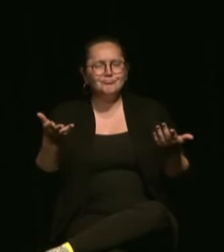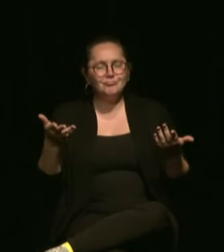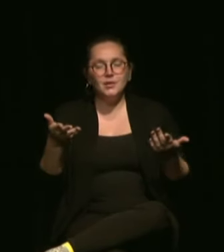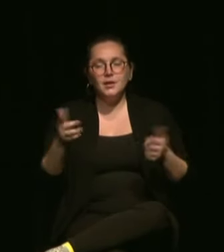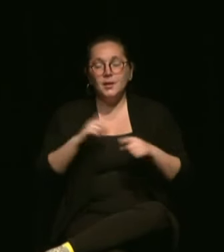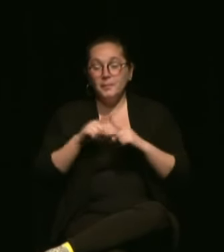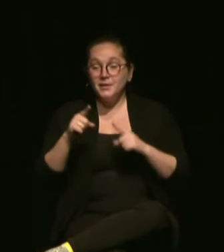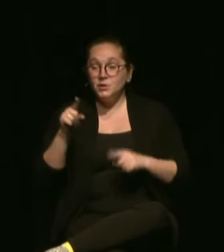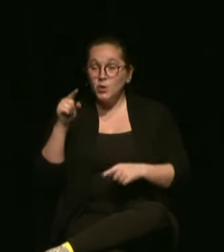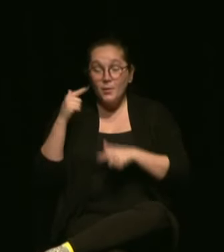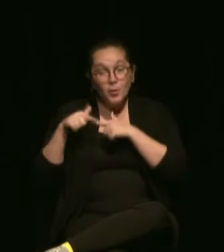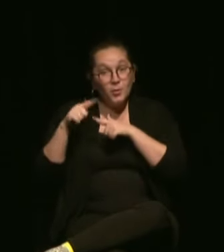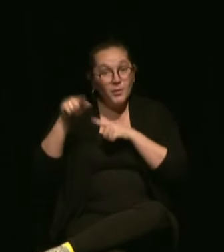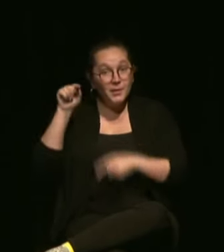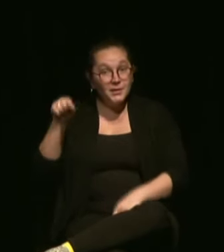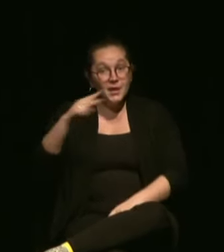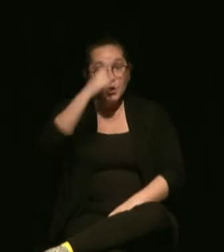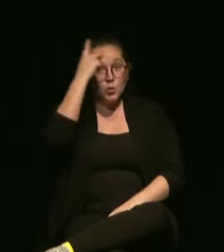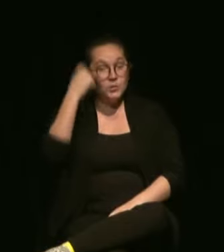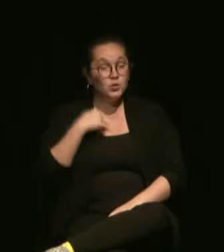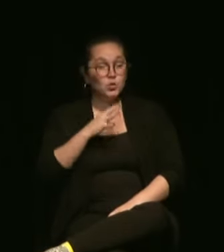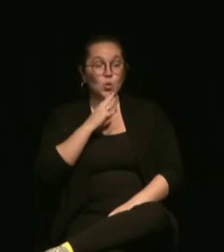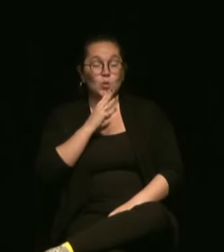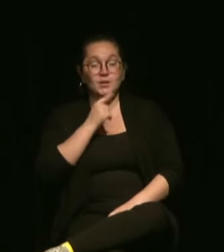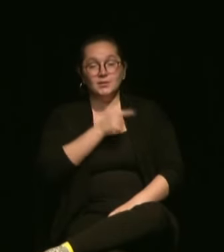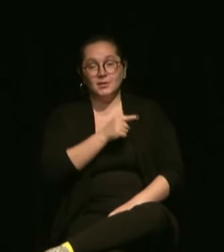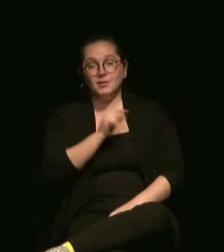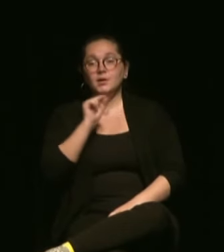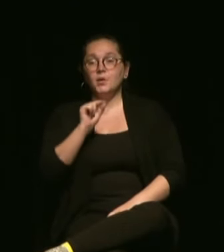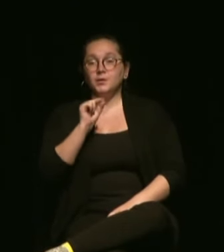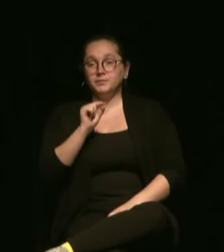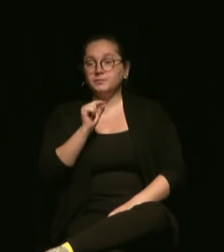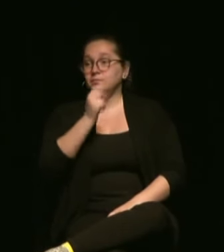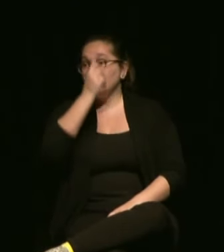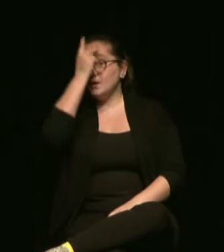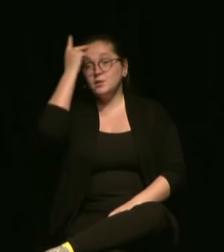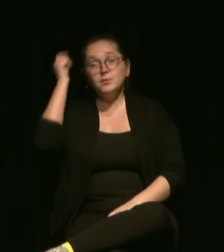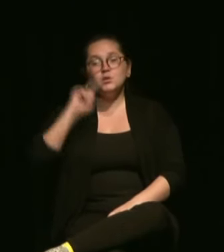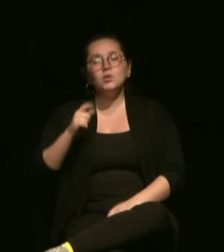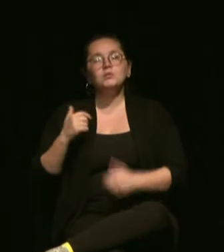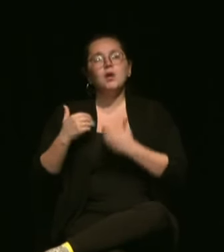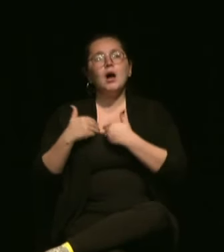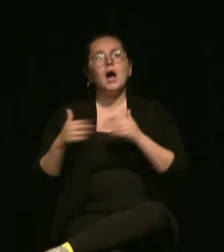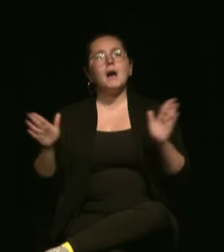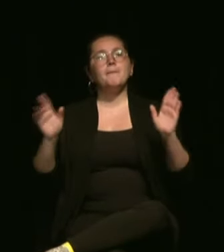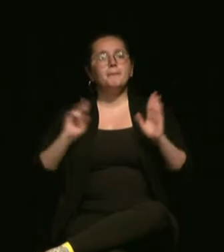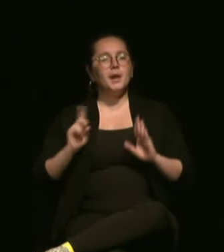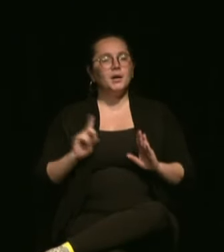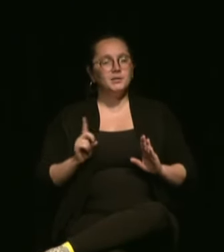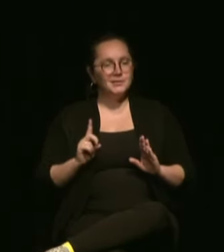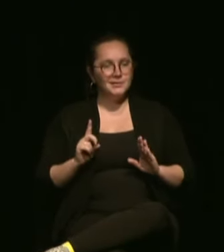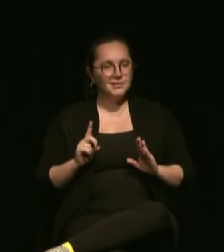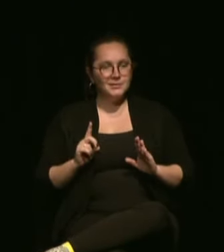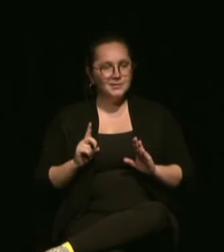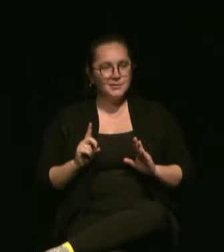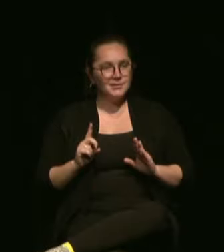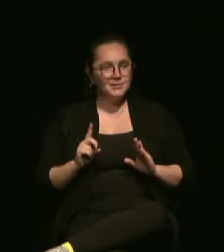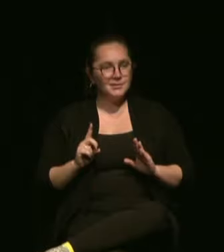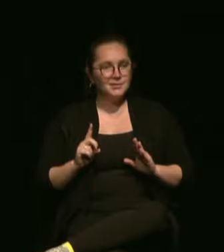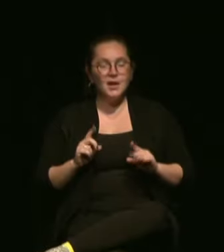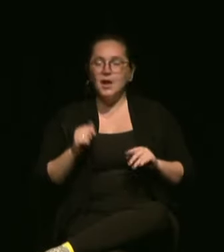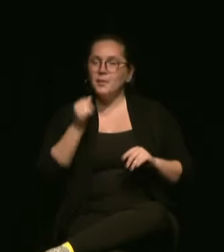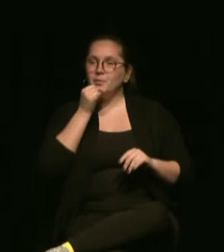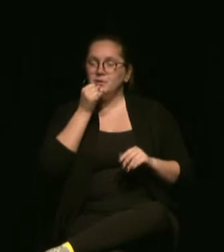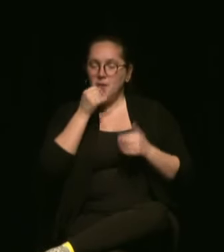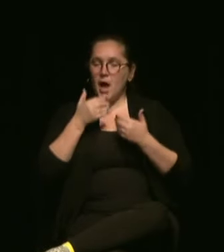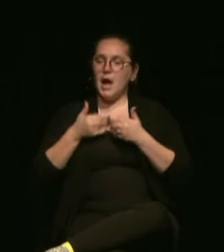dele com pessoas conhecidas é que as pessoas conhecidas não estão dispostas a dizer